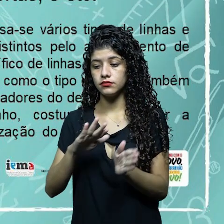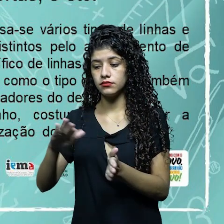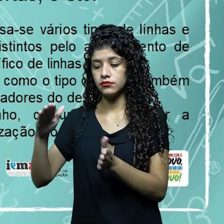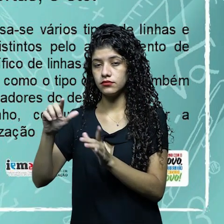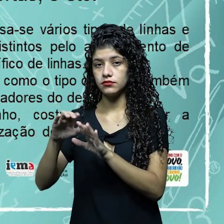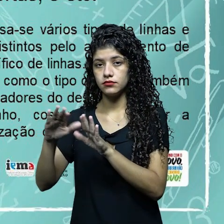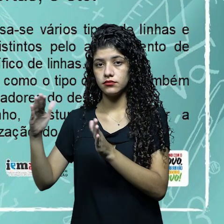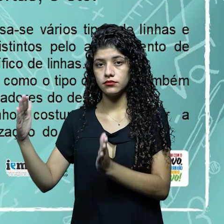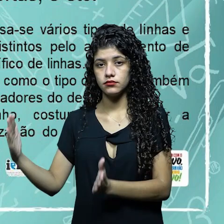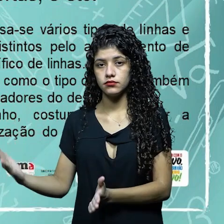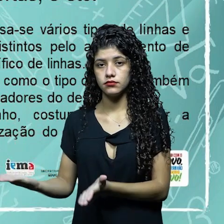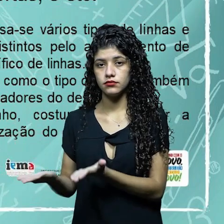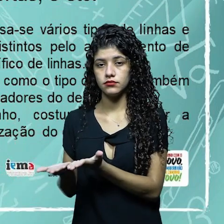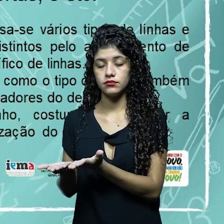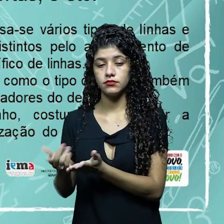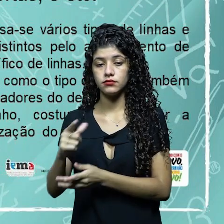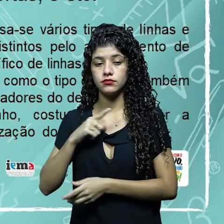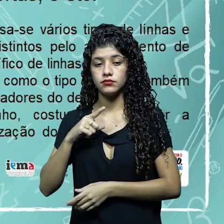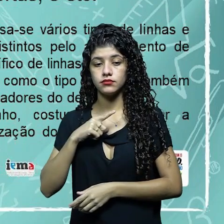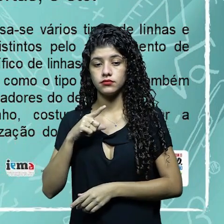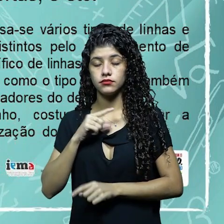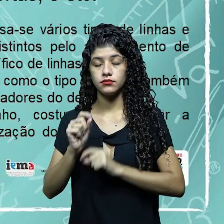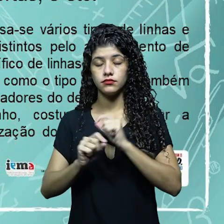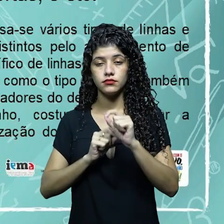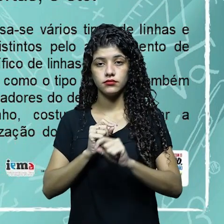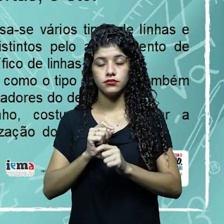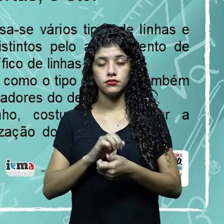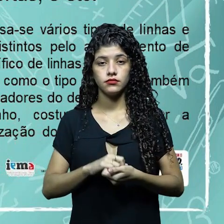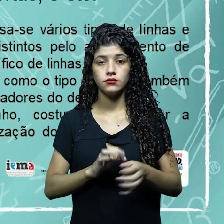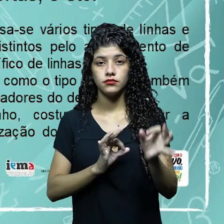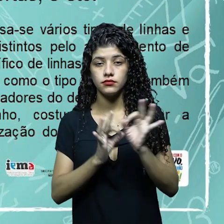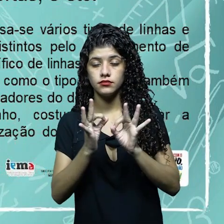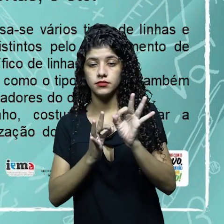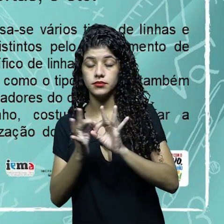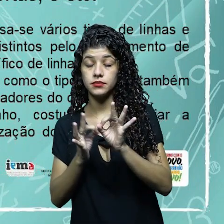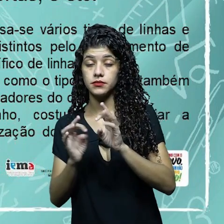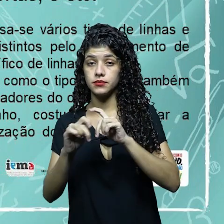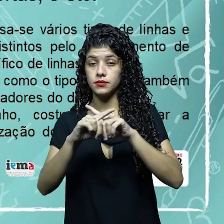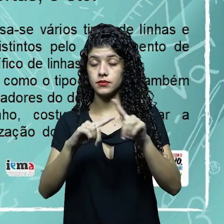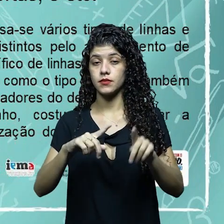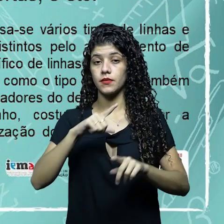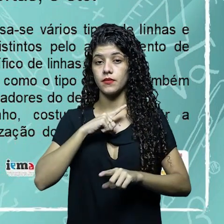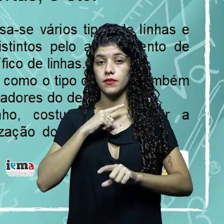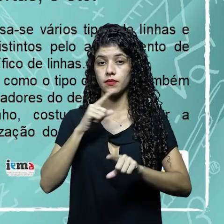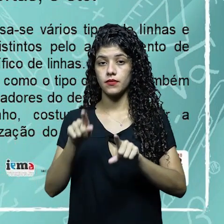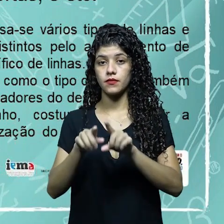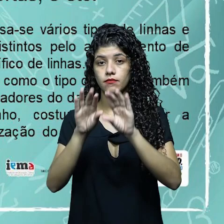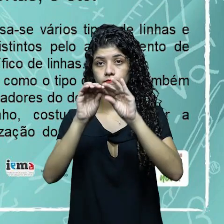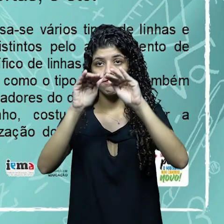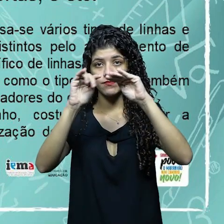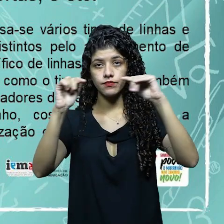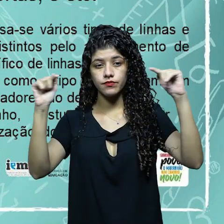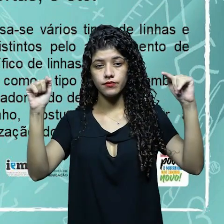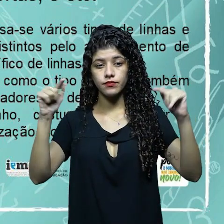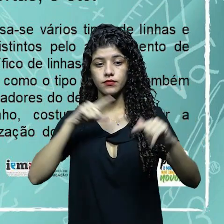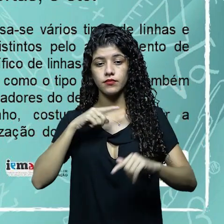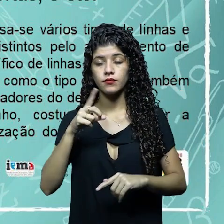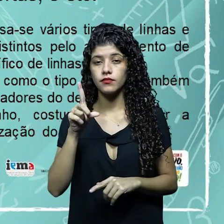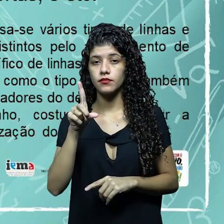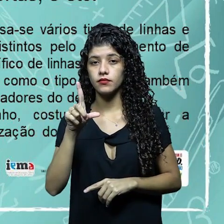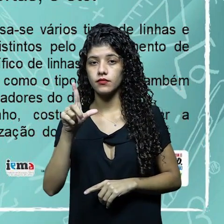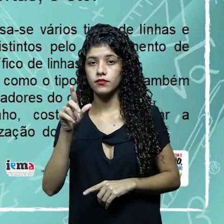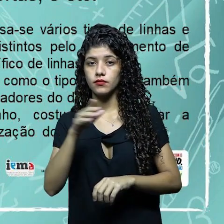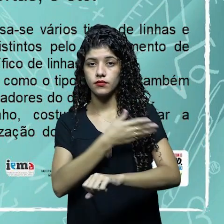superior, essa janelinha de baixo é para configurar, isso que eu estou falando, mas elas vão aparecer lá em cima, lá onde tem aquele branquinho, que é o